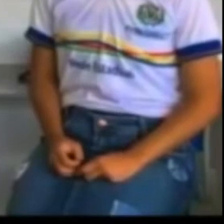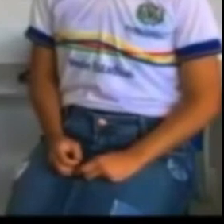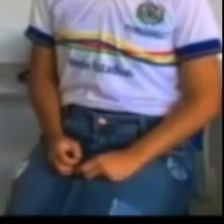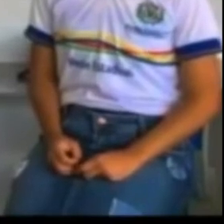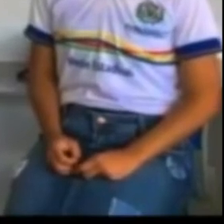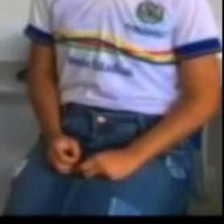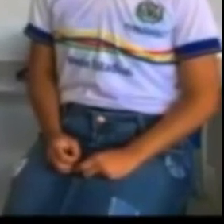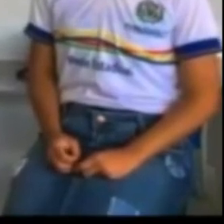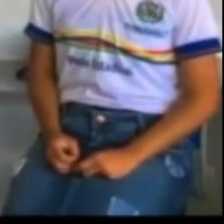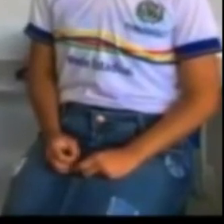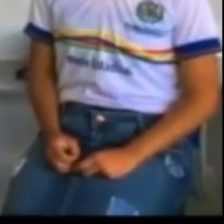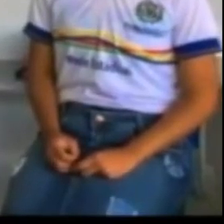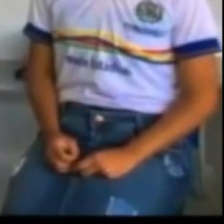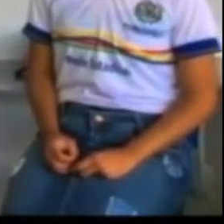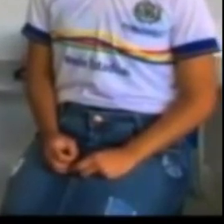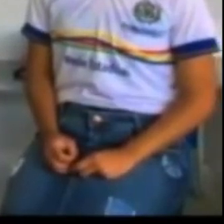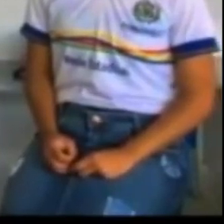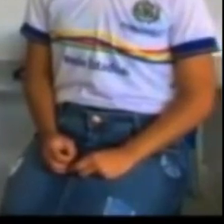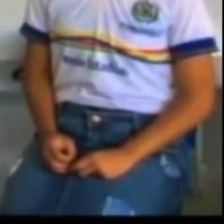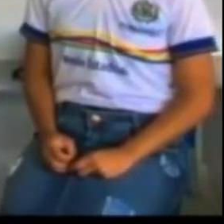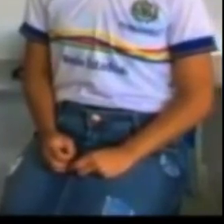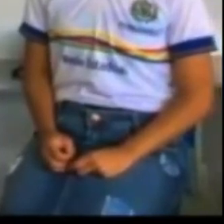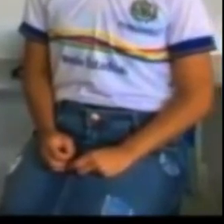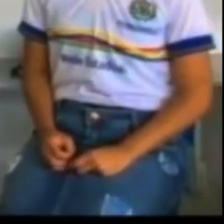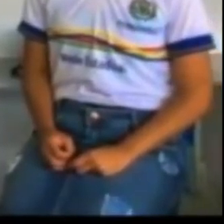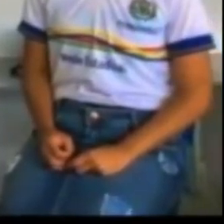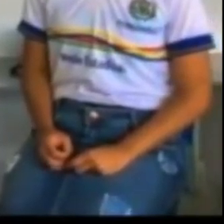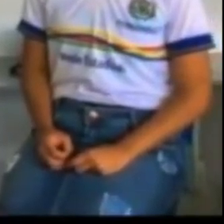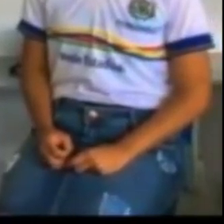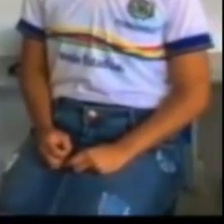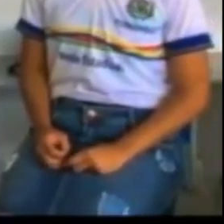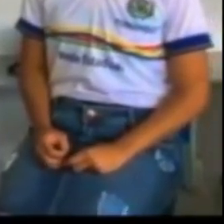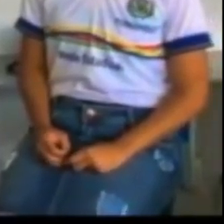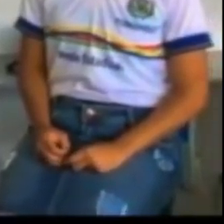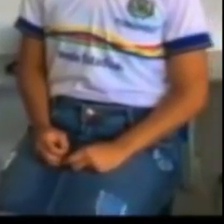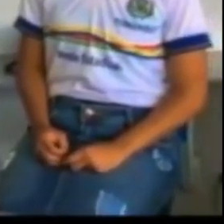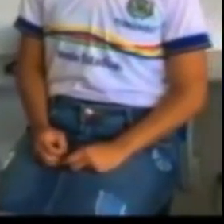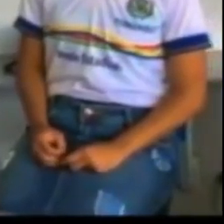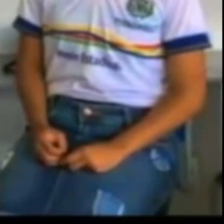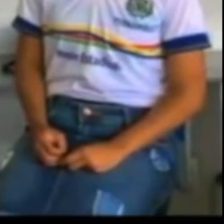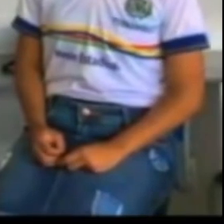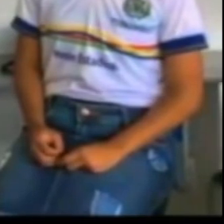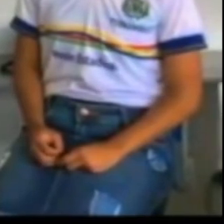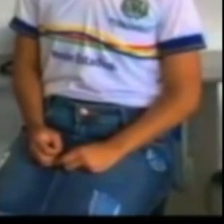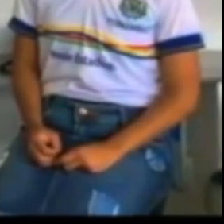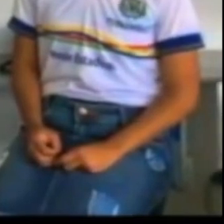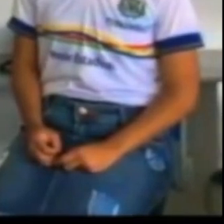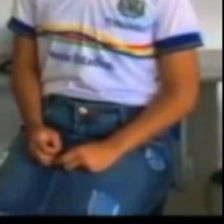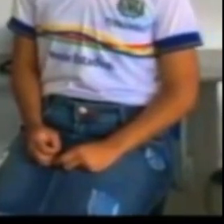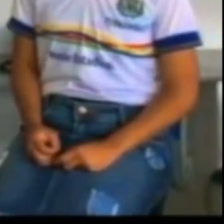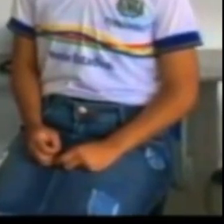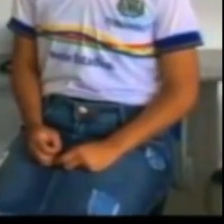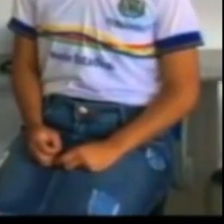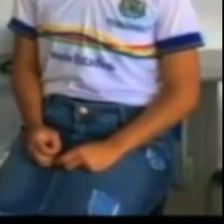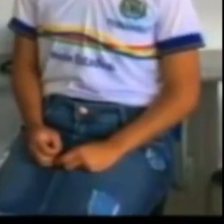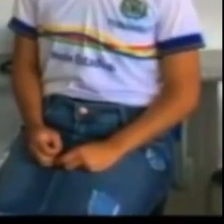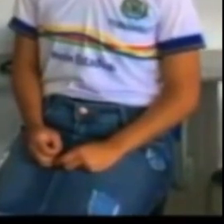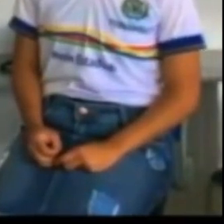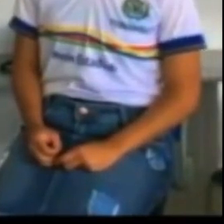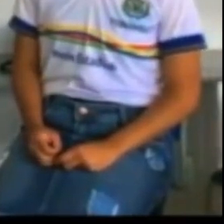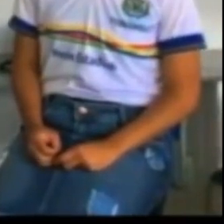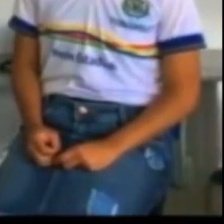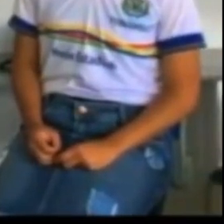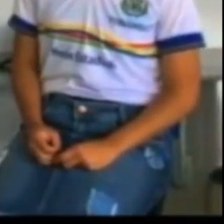Que a justiça seja feita, familiares e amigos ligam nas ruas. Que a justiça seja